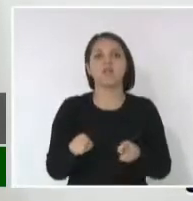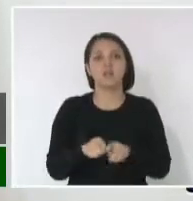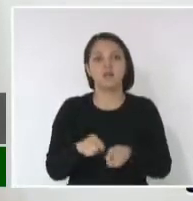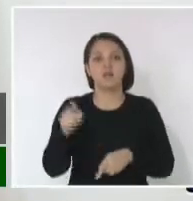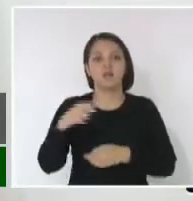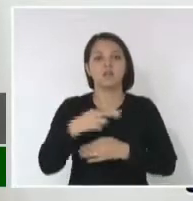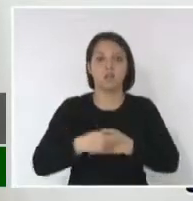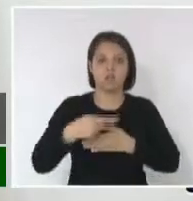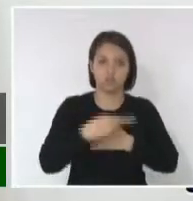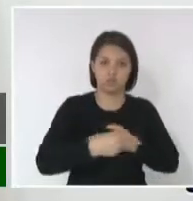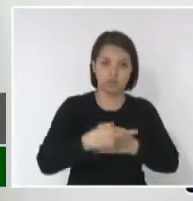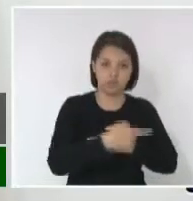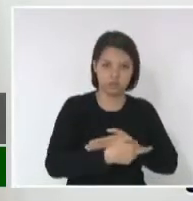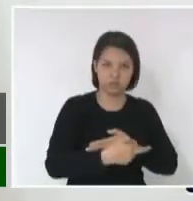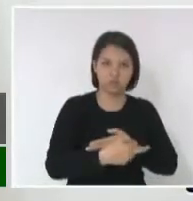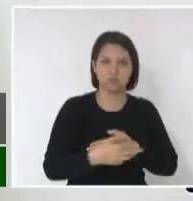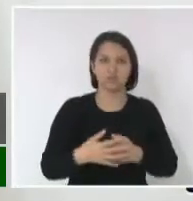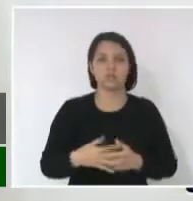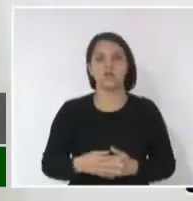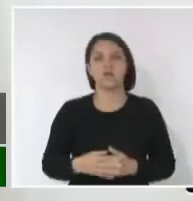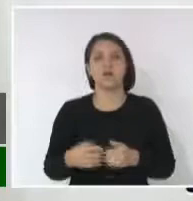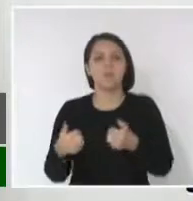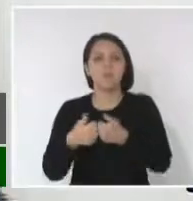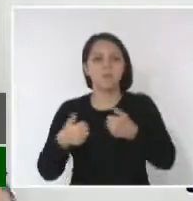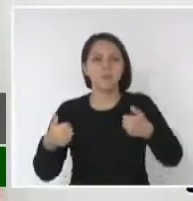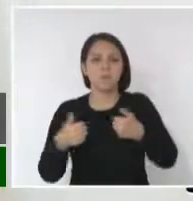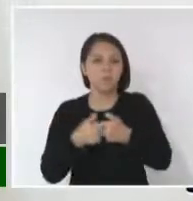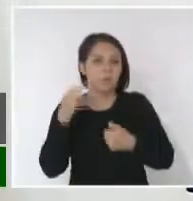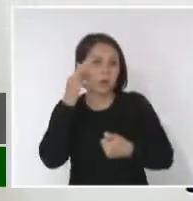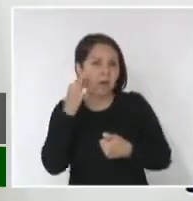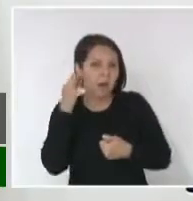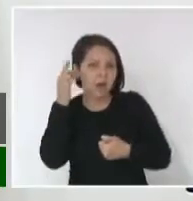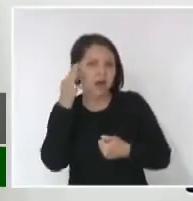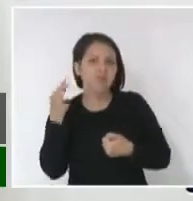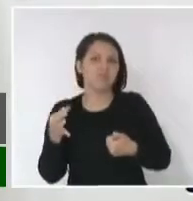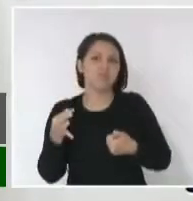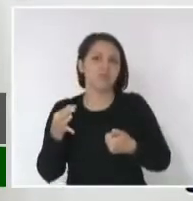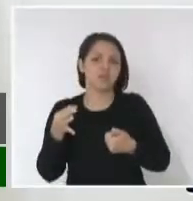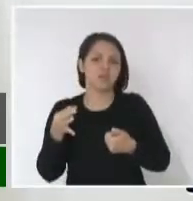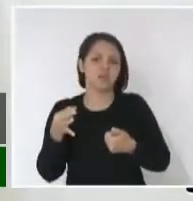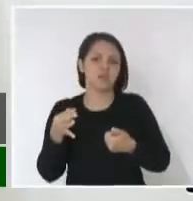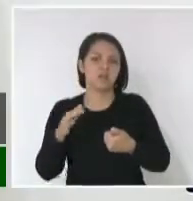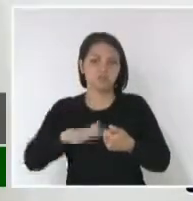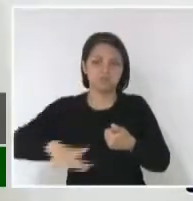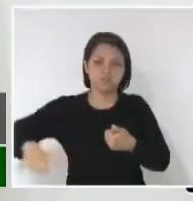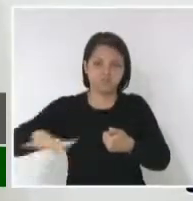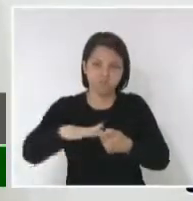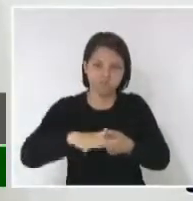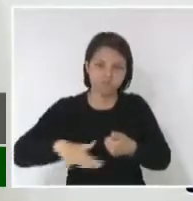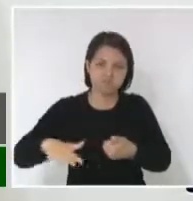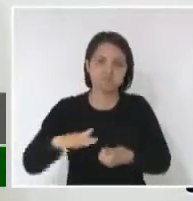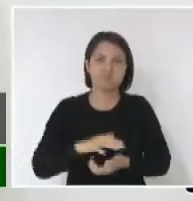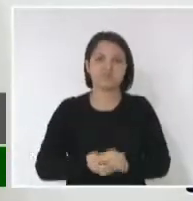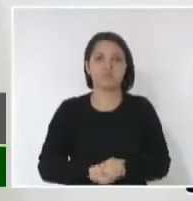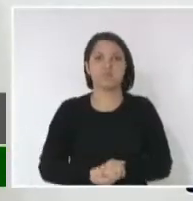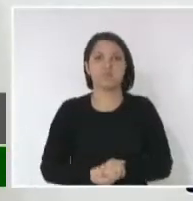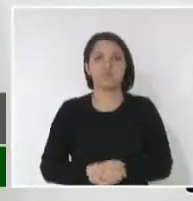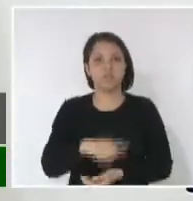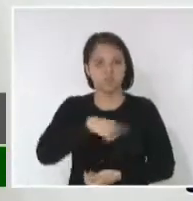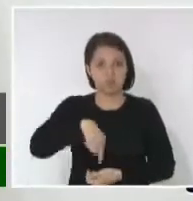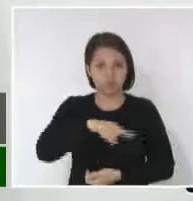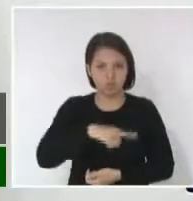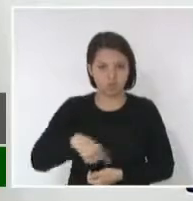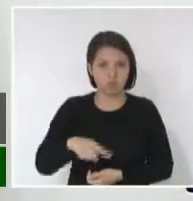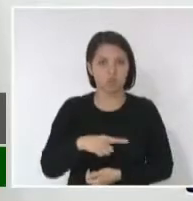próximo de São Bento do Sul, de Mafra, de Campo Alegre, não muito longe de Joinville. E, para nós, deputado Kennedy, com